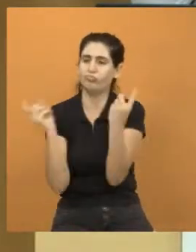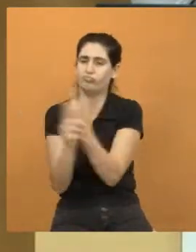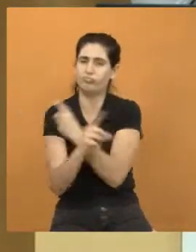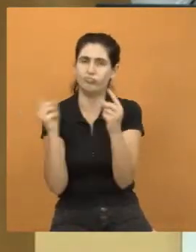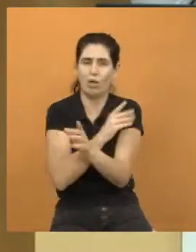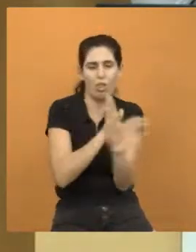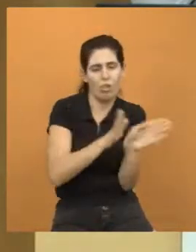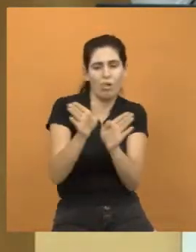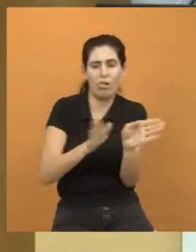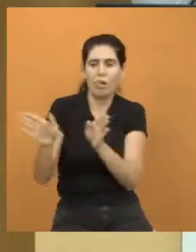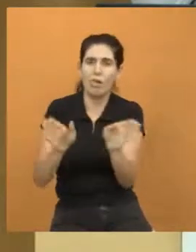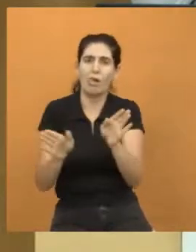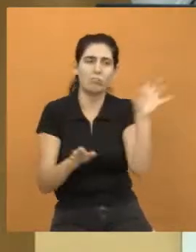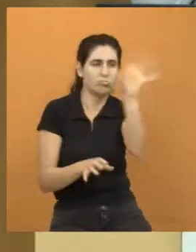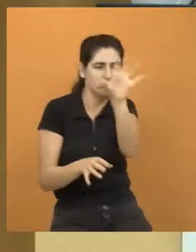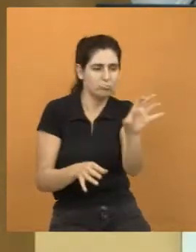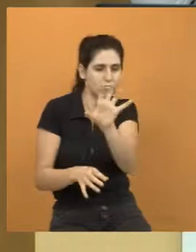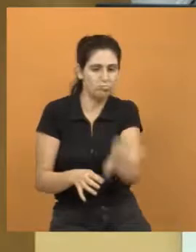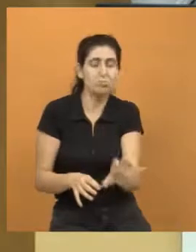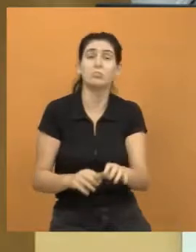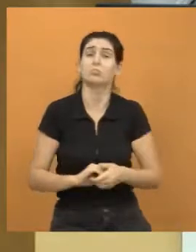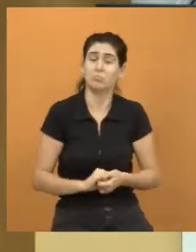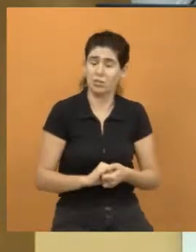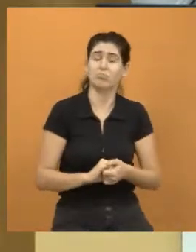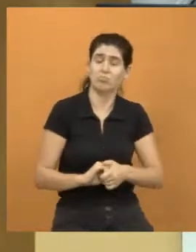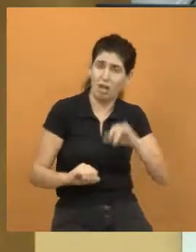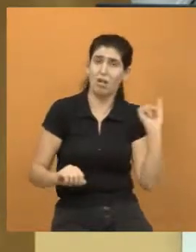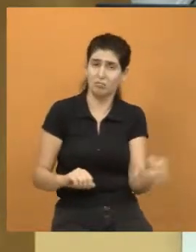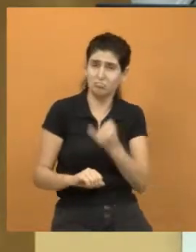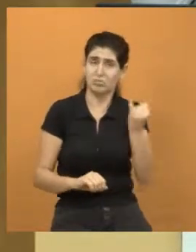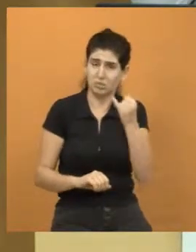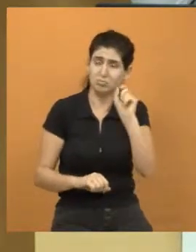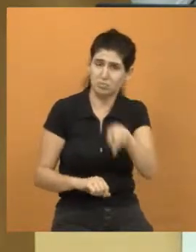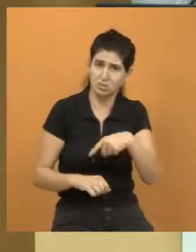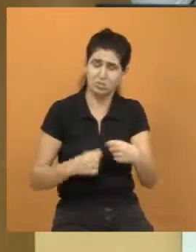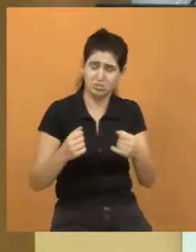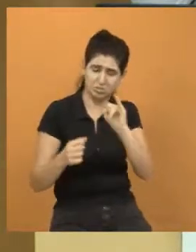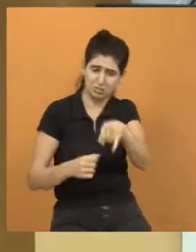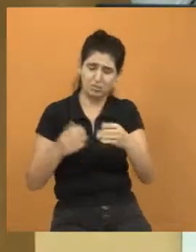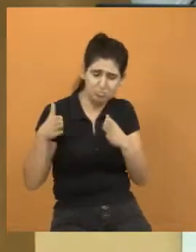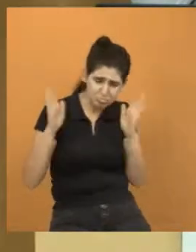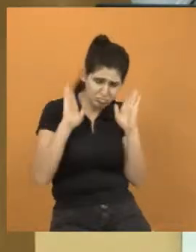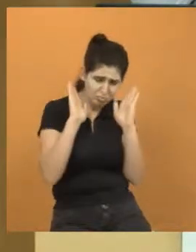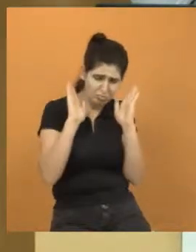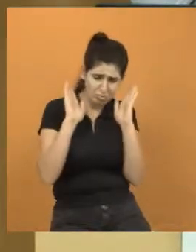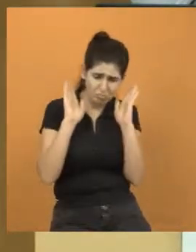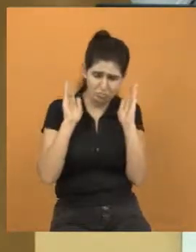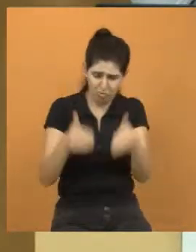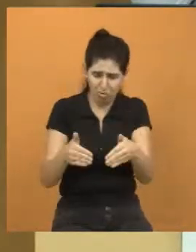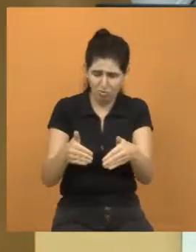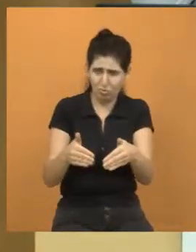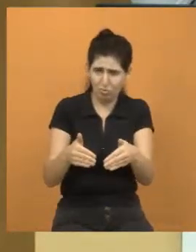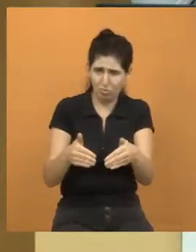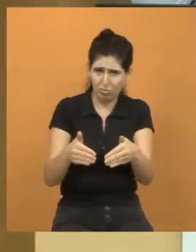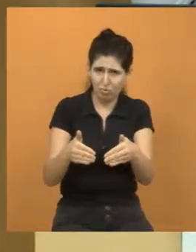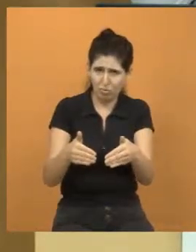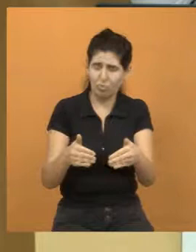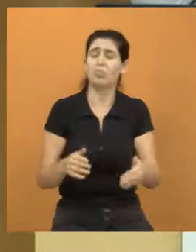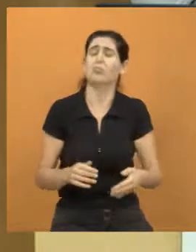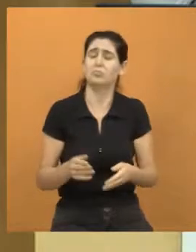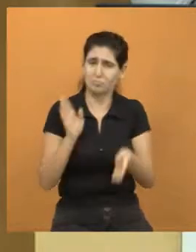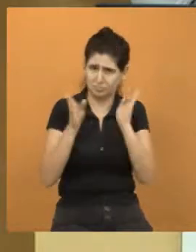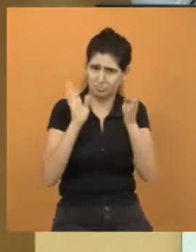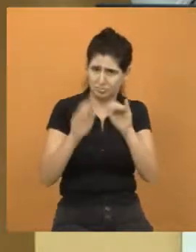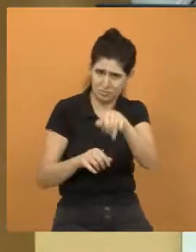vai ainda voltar para a linha ferroviária. Vai ainda voltar. Porque é o caminho que nós estamos vendo que vai ser. E